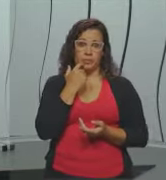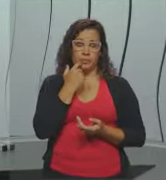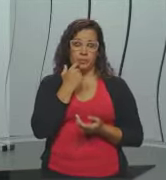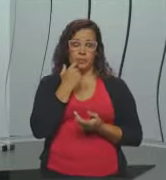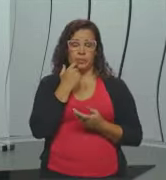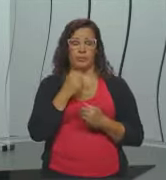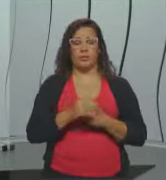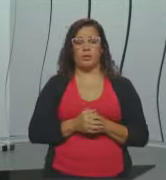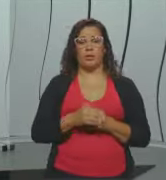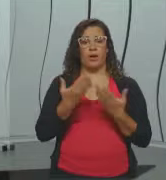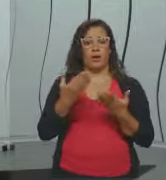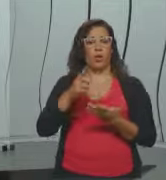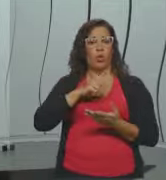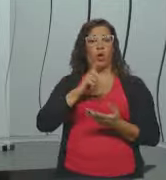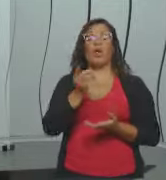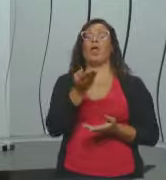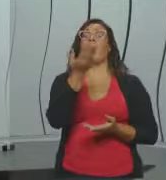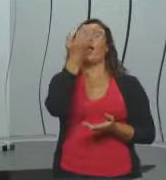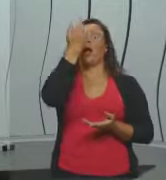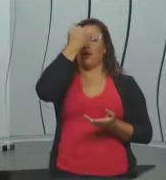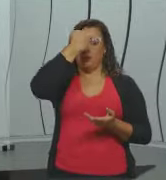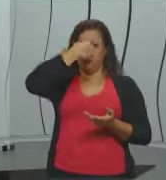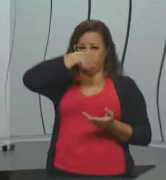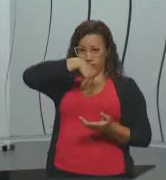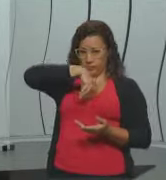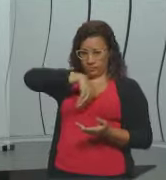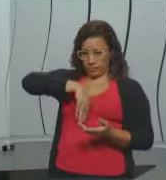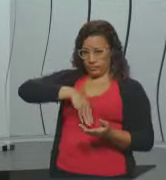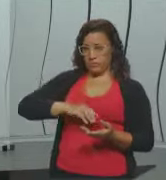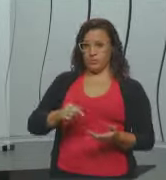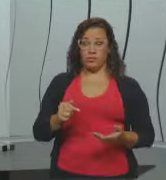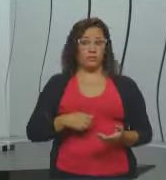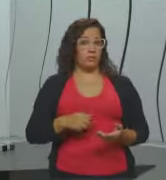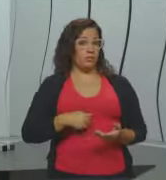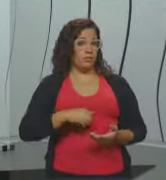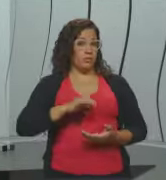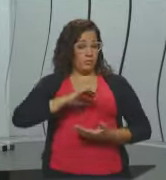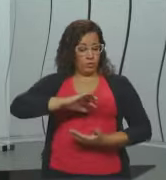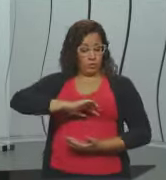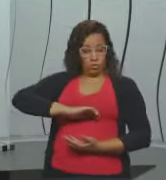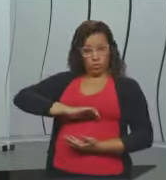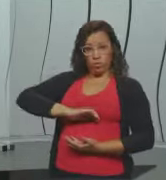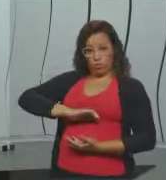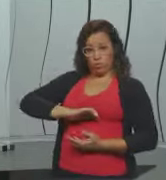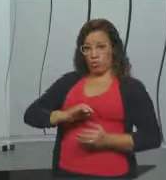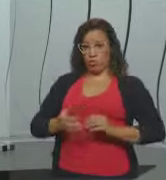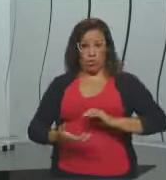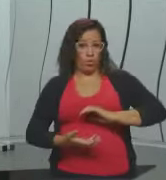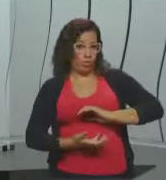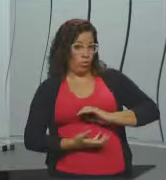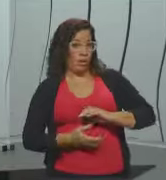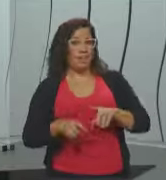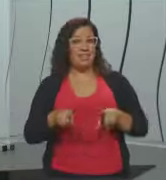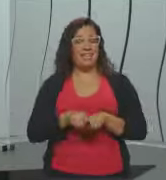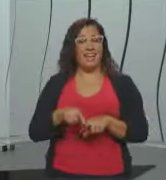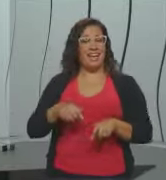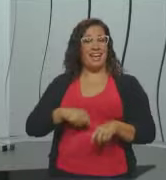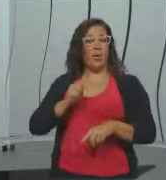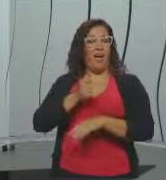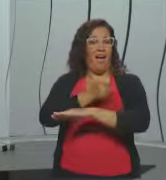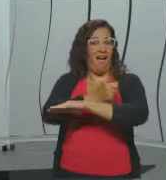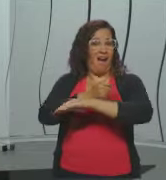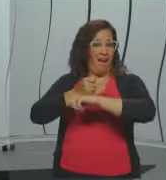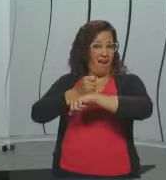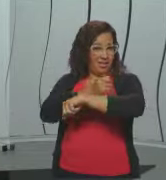quando essa amilase chega lá no estômago, ela já não funciona bem, porque no estômago nós teremos um ambiente